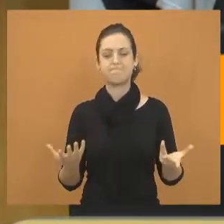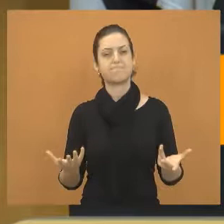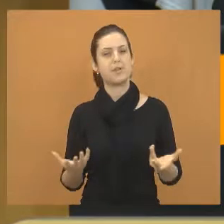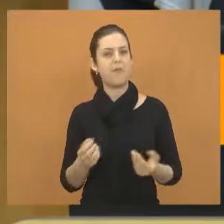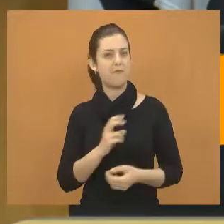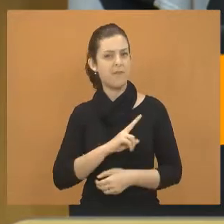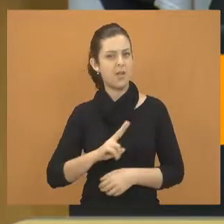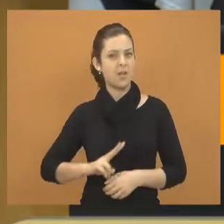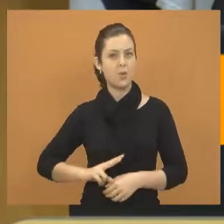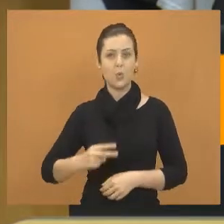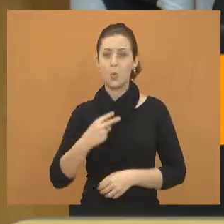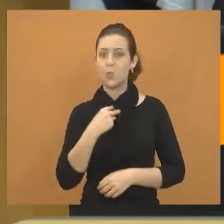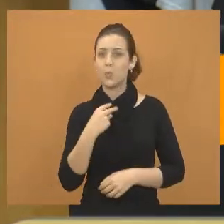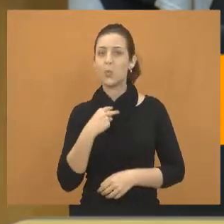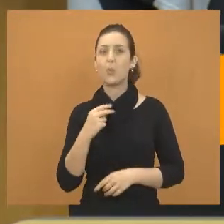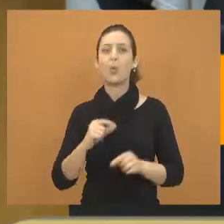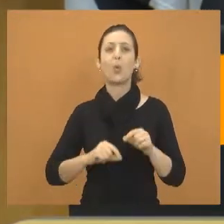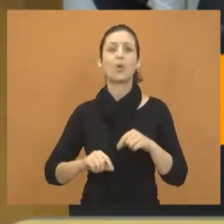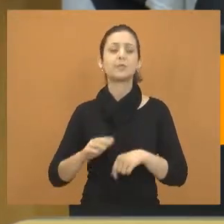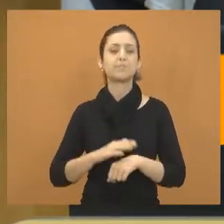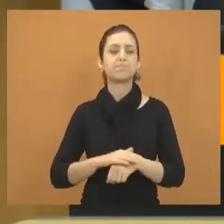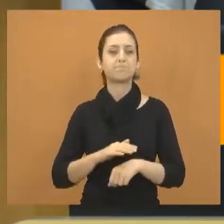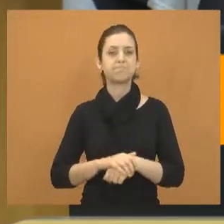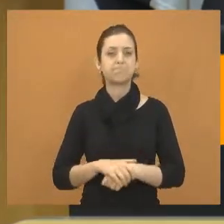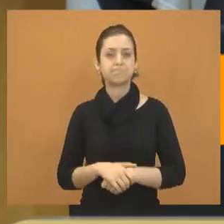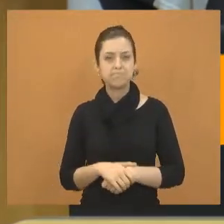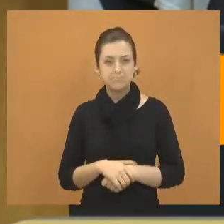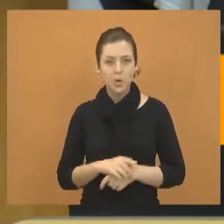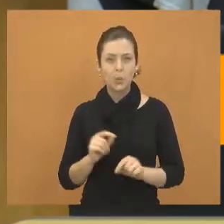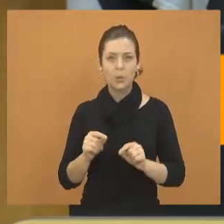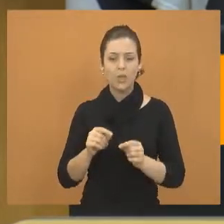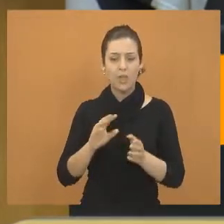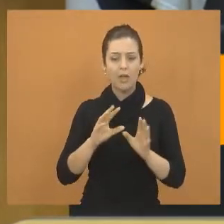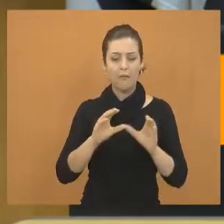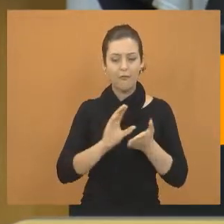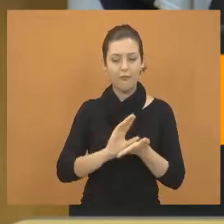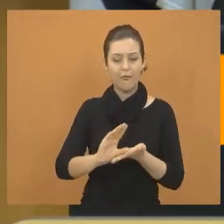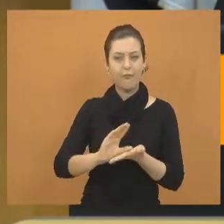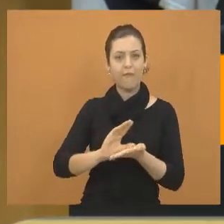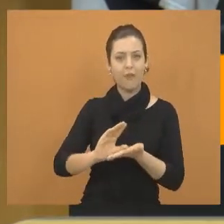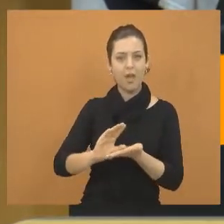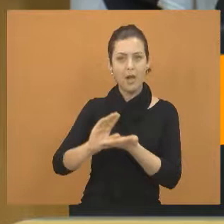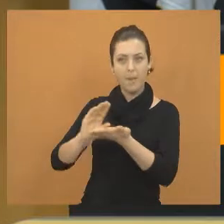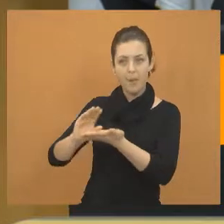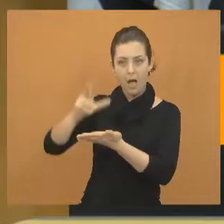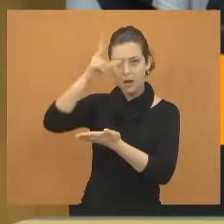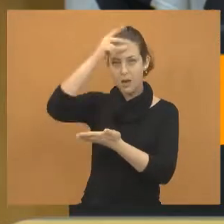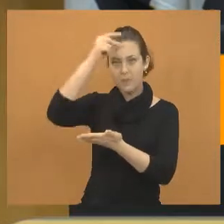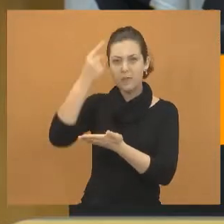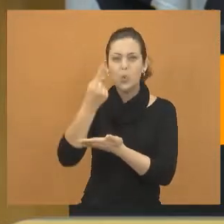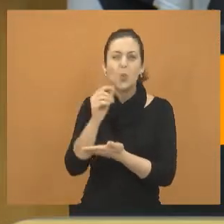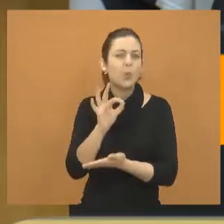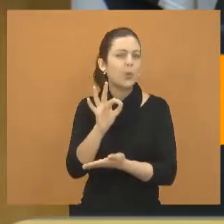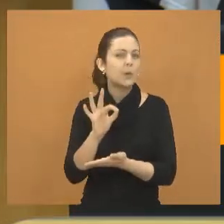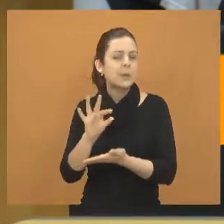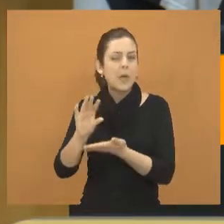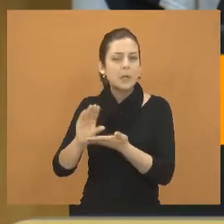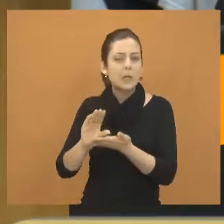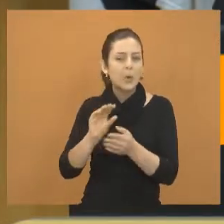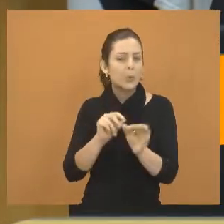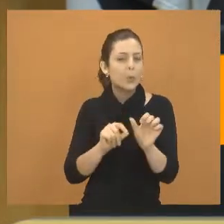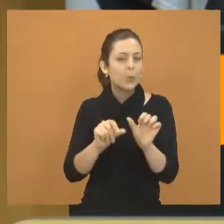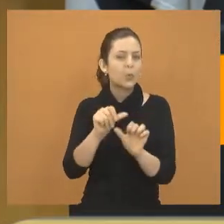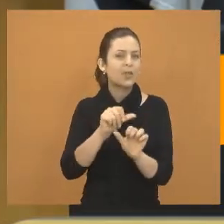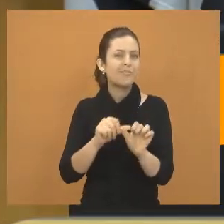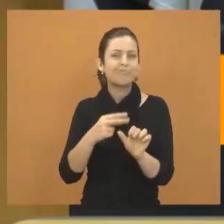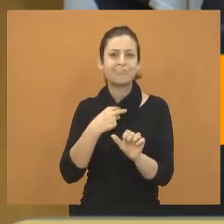vereador não pode fazer é o quê? É direcionar as verbas do executivo, nenhuma porcentagem.